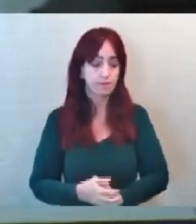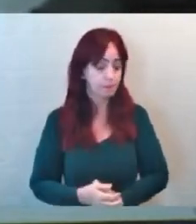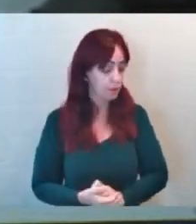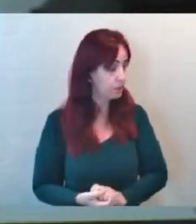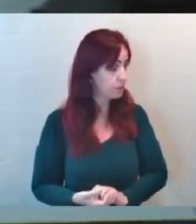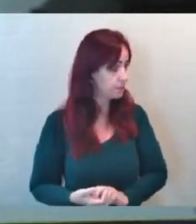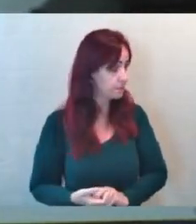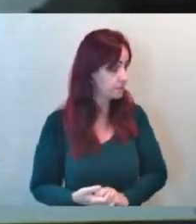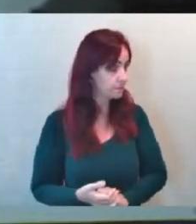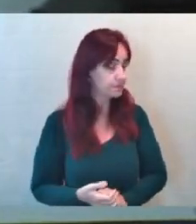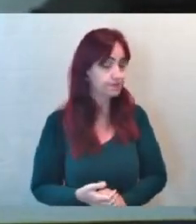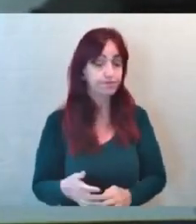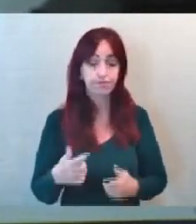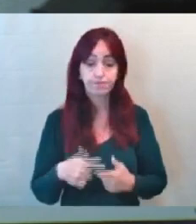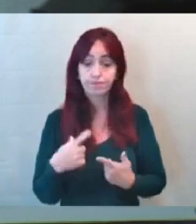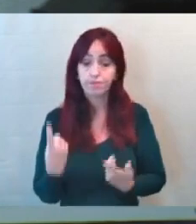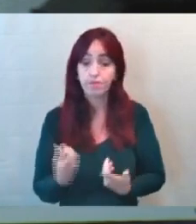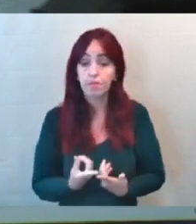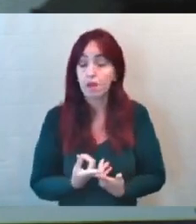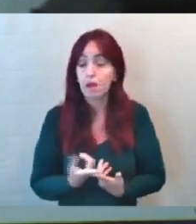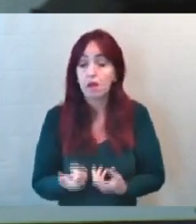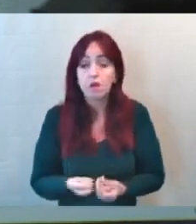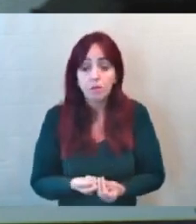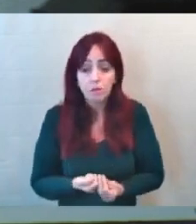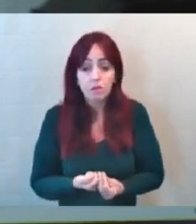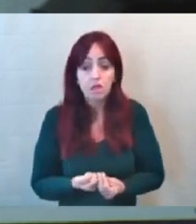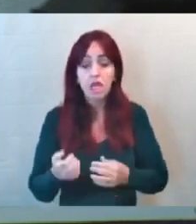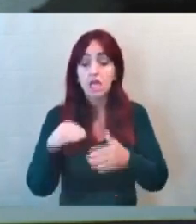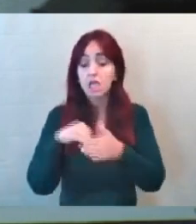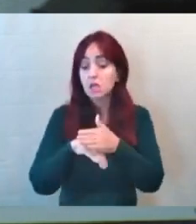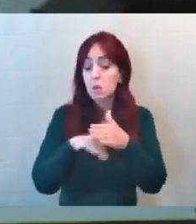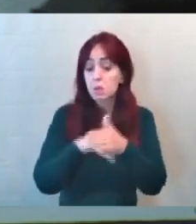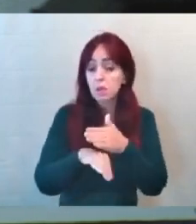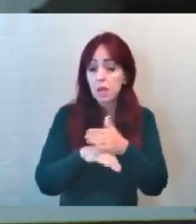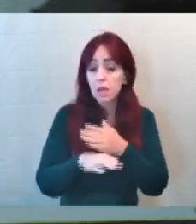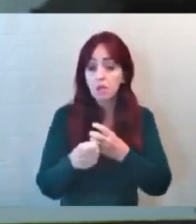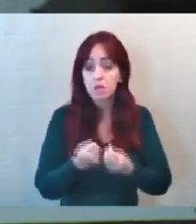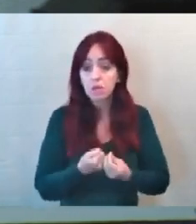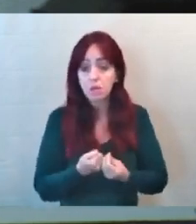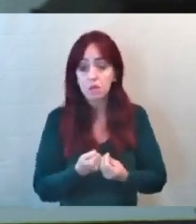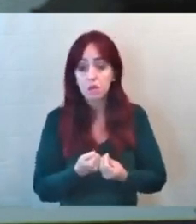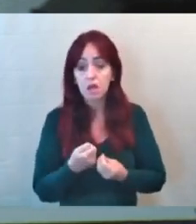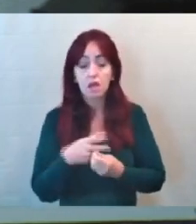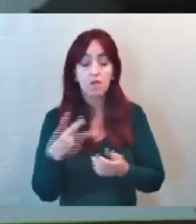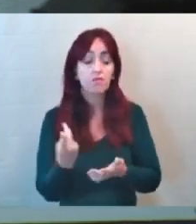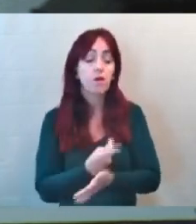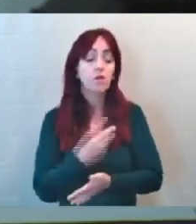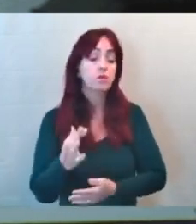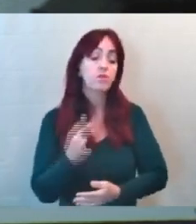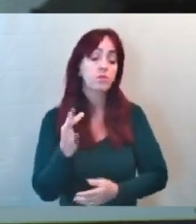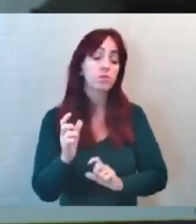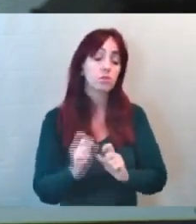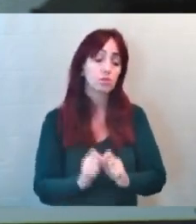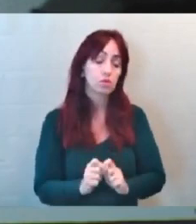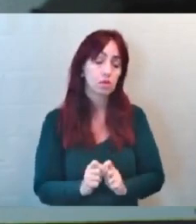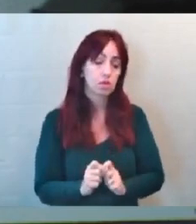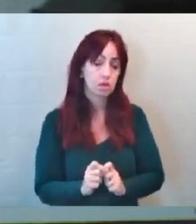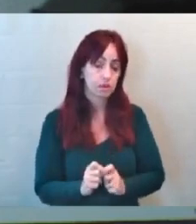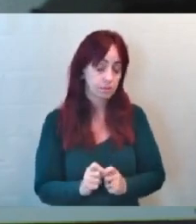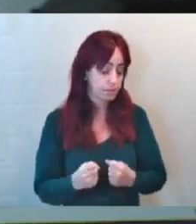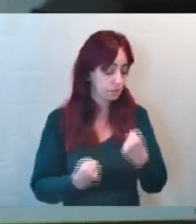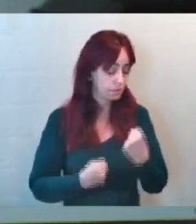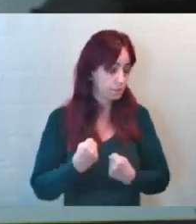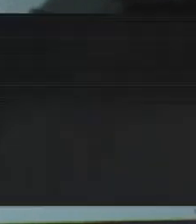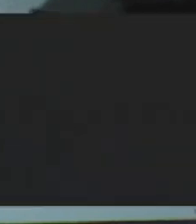Porque, assim, a gente fica assim, enxugando o gelo aqui nessa CPI completamente. Por quê? O que vai acontecer? A situação do transporte público da empresa BH